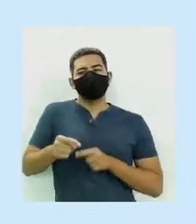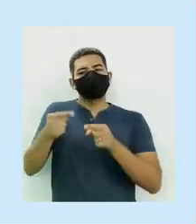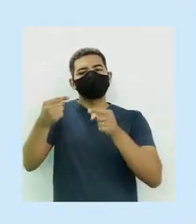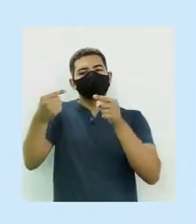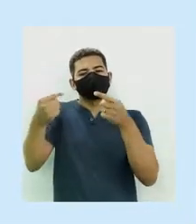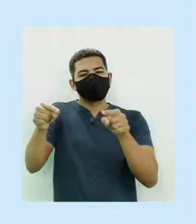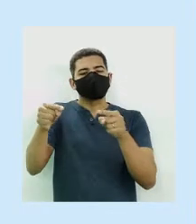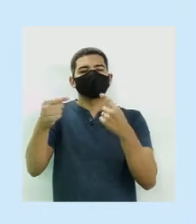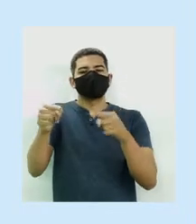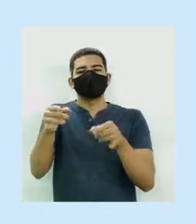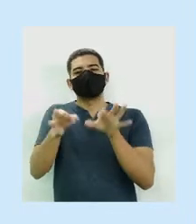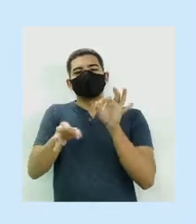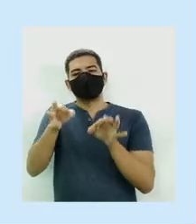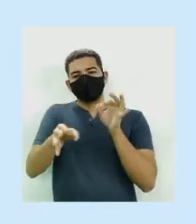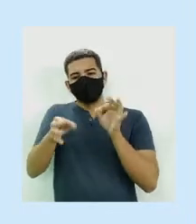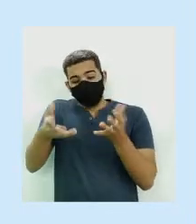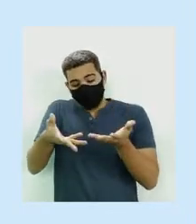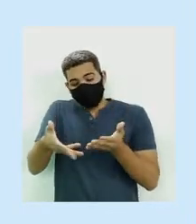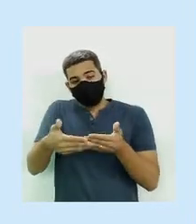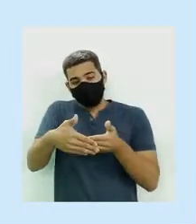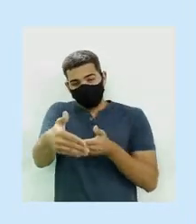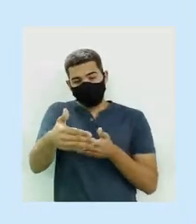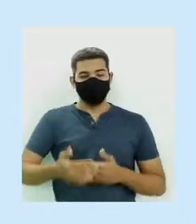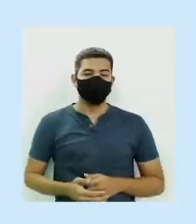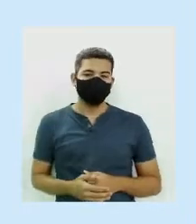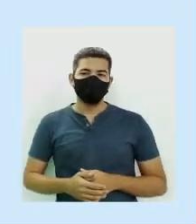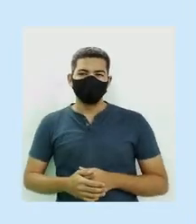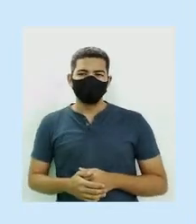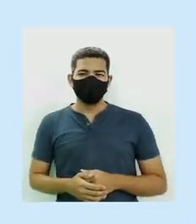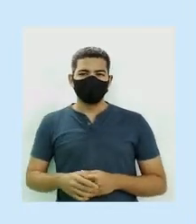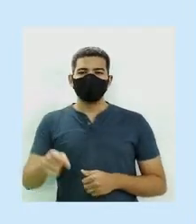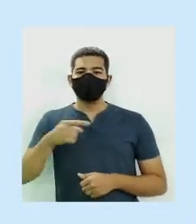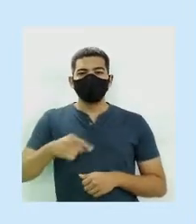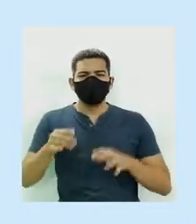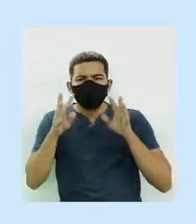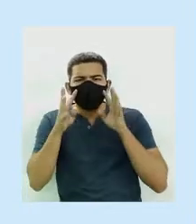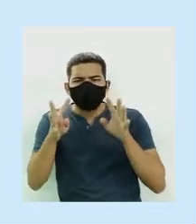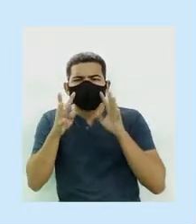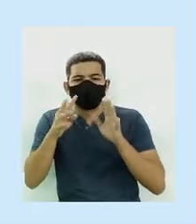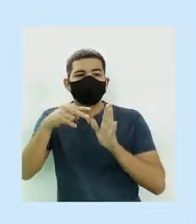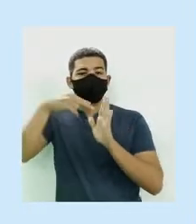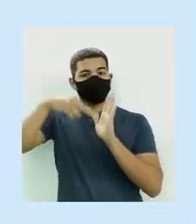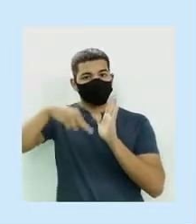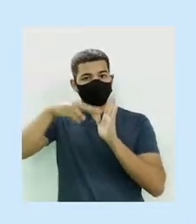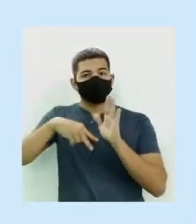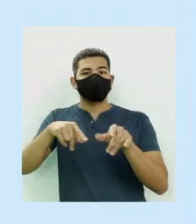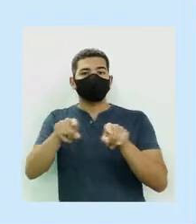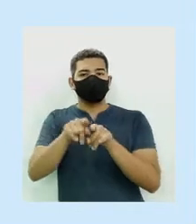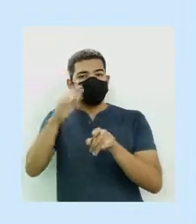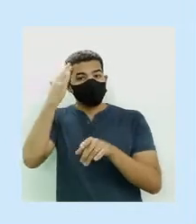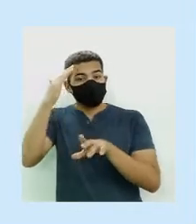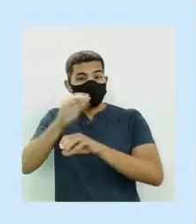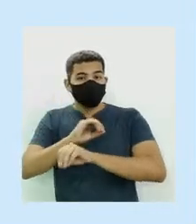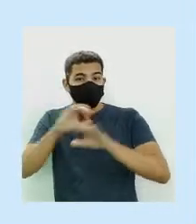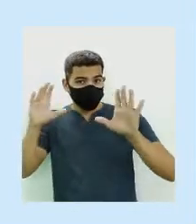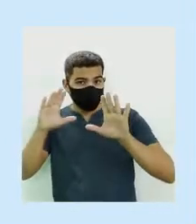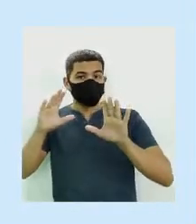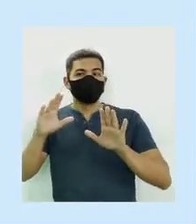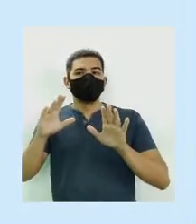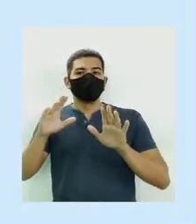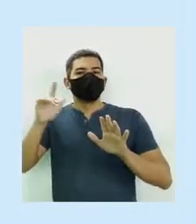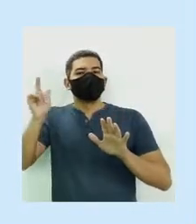E é exatamente isso que a gente vai fazer. A gente vai ouvir, a gente vai ler, a gente vai compreender, a gente